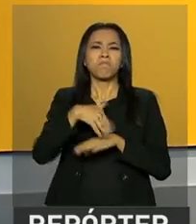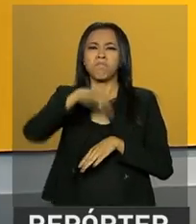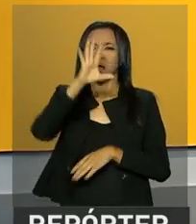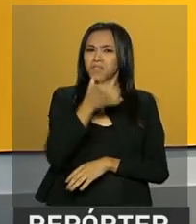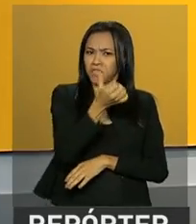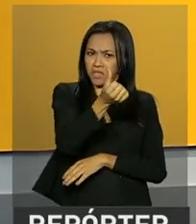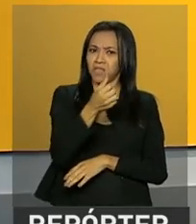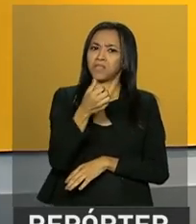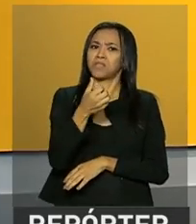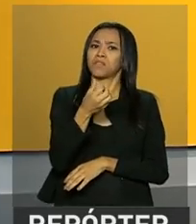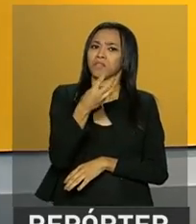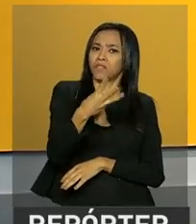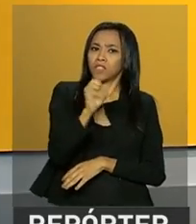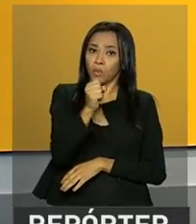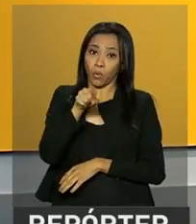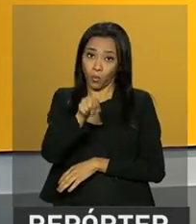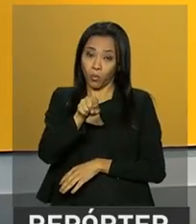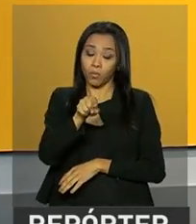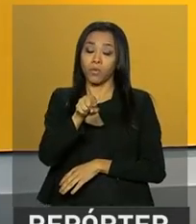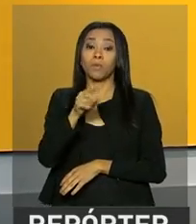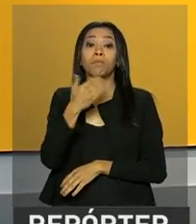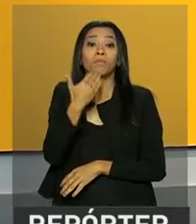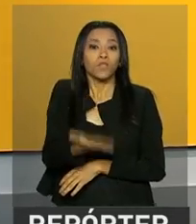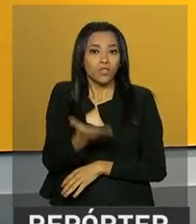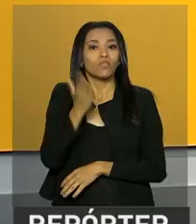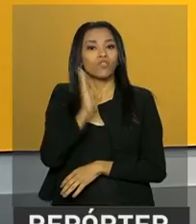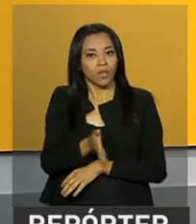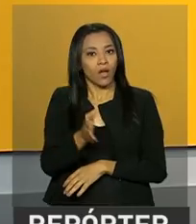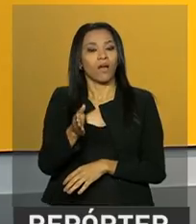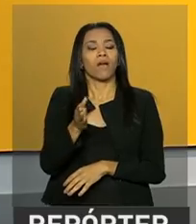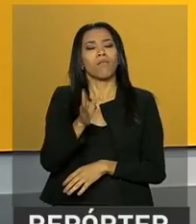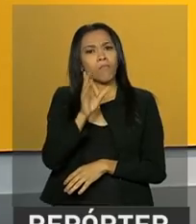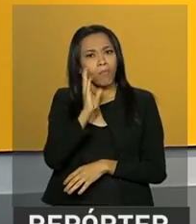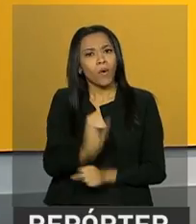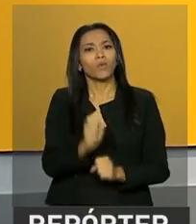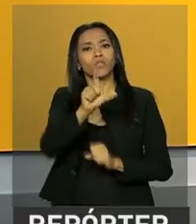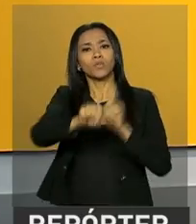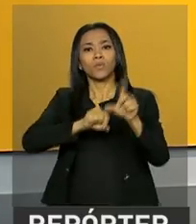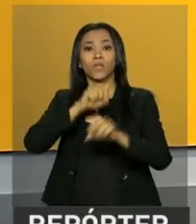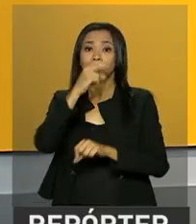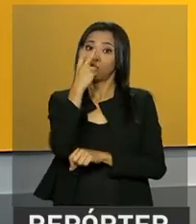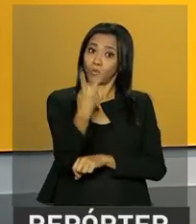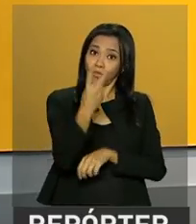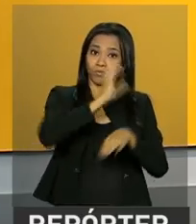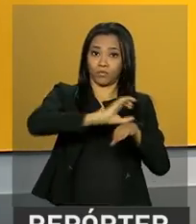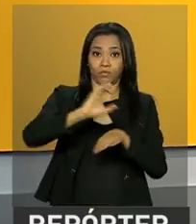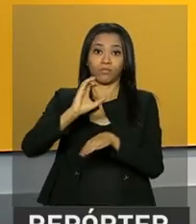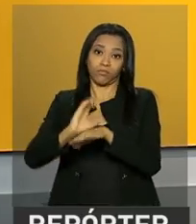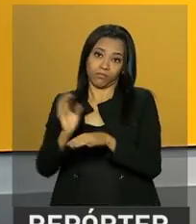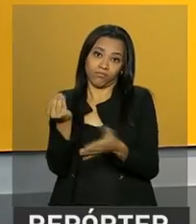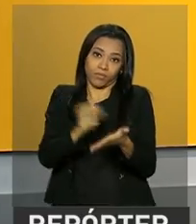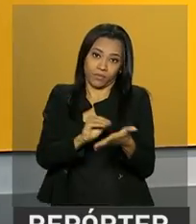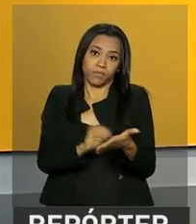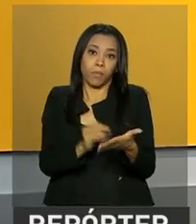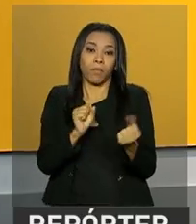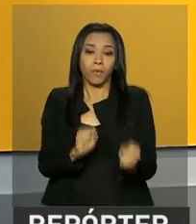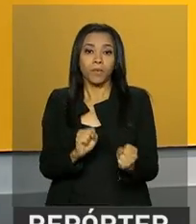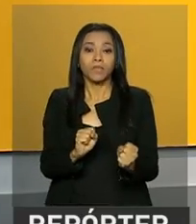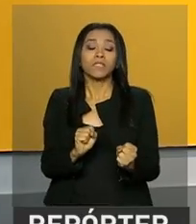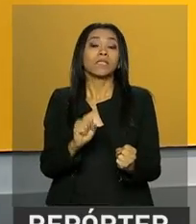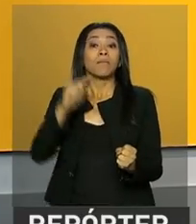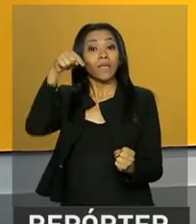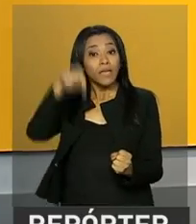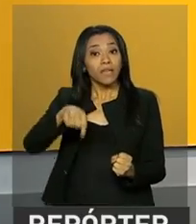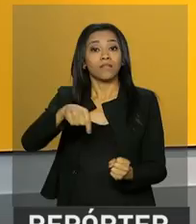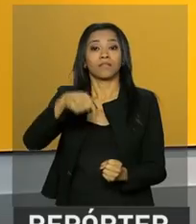registrados já que cada candidato pode escolher até duas opções de curso para este segundo semestre